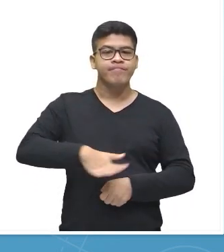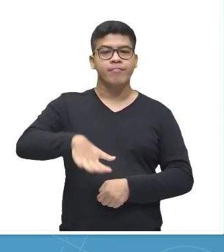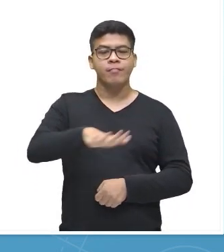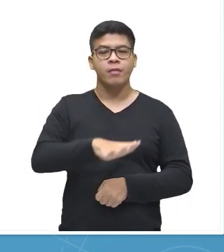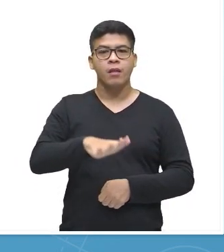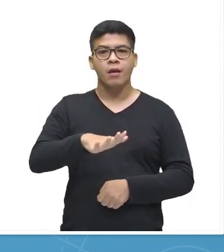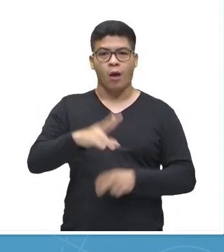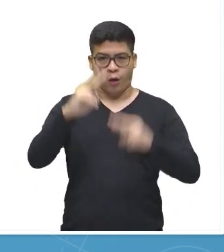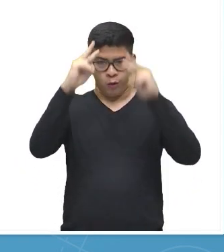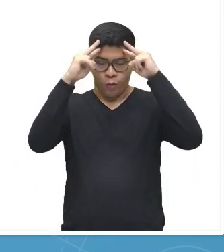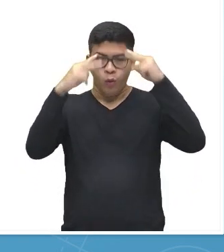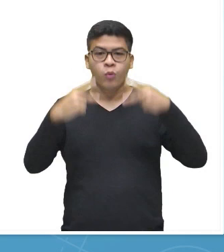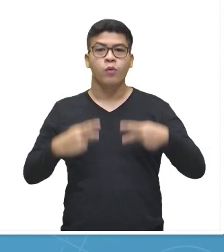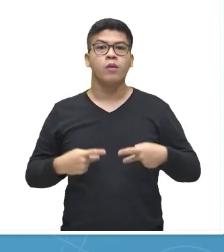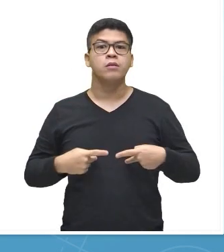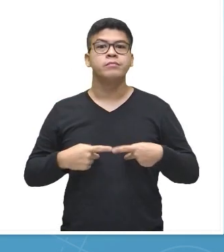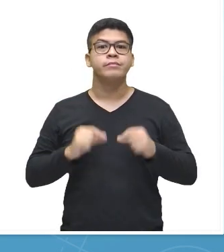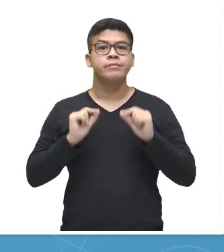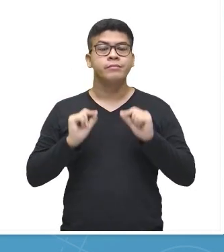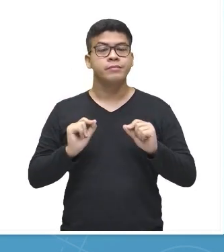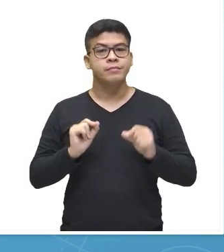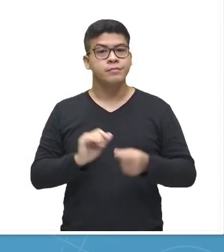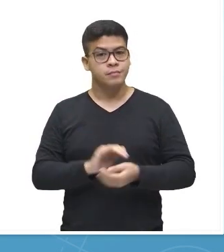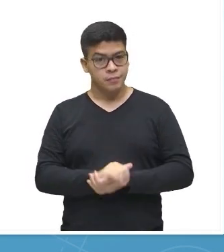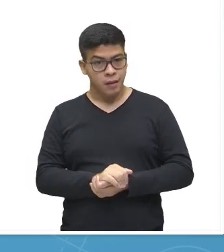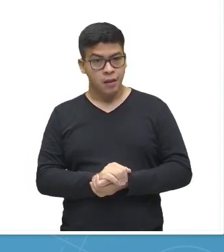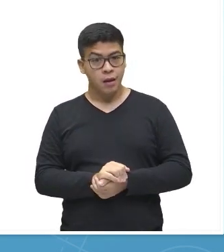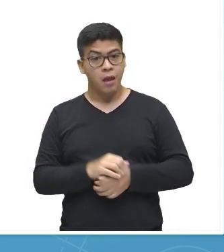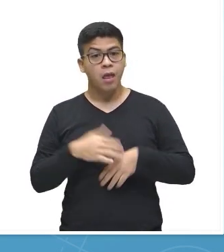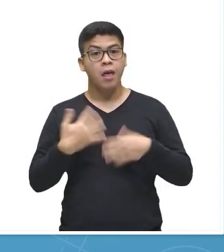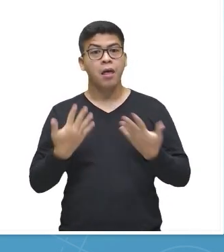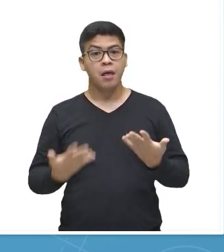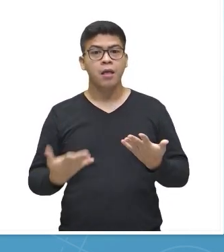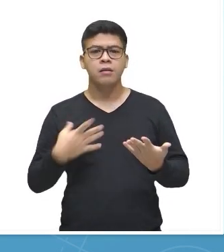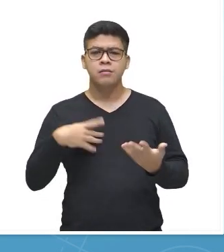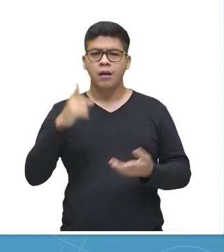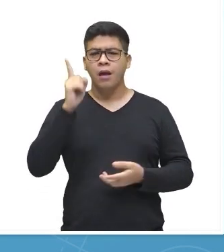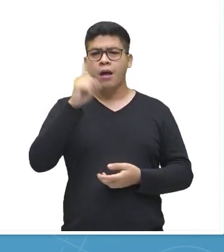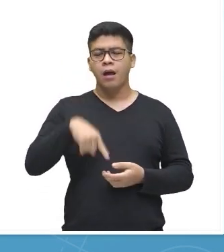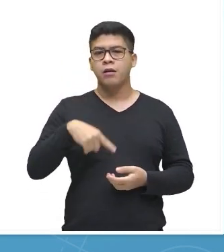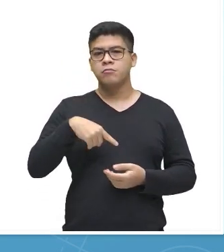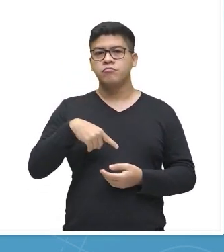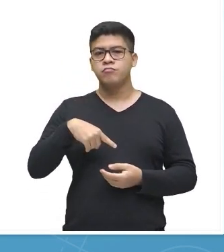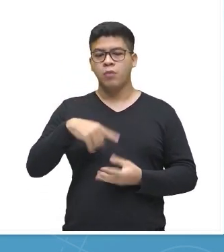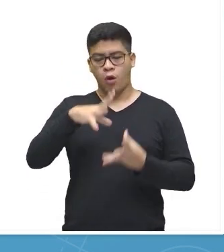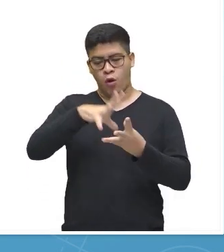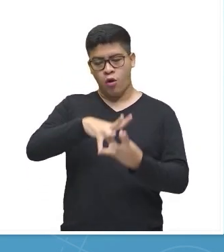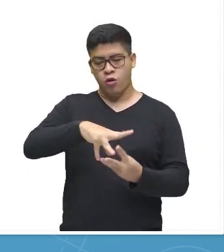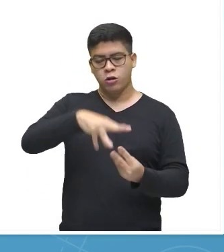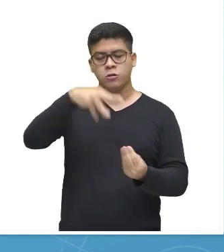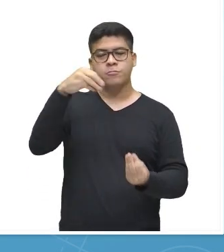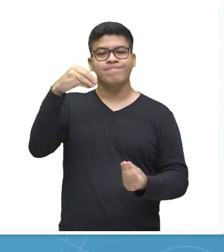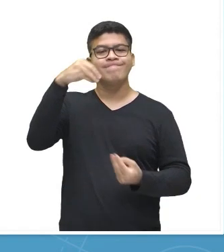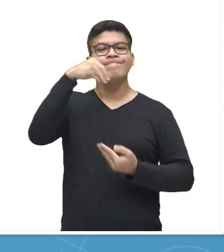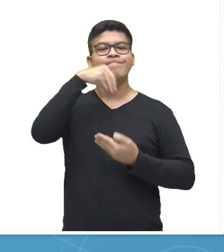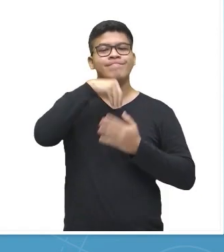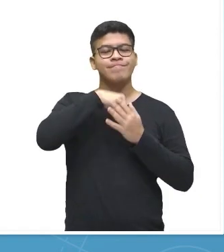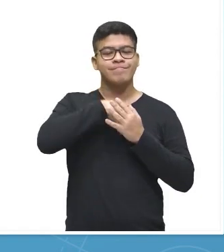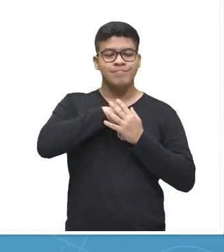espiritual. Por que, professora? Porque a nossa essência está toda no nosso